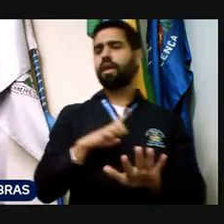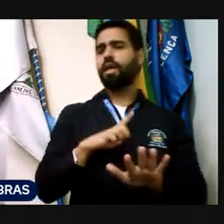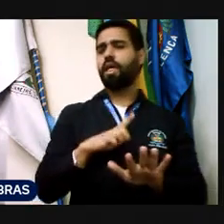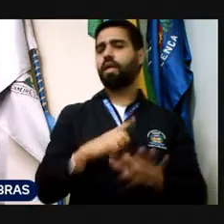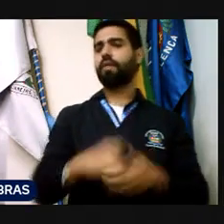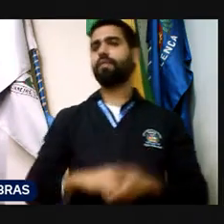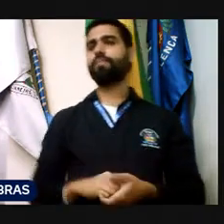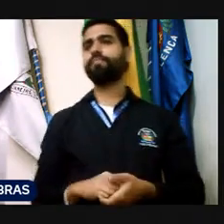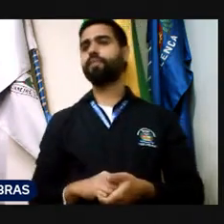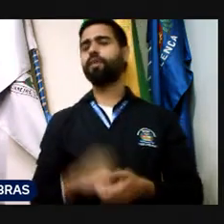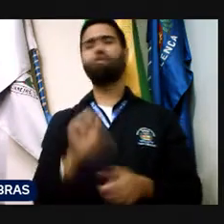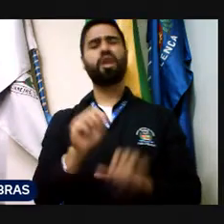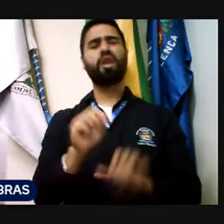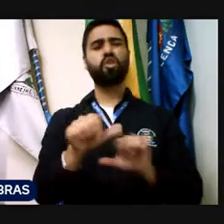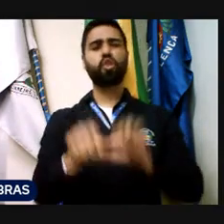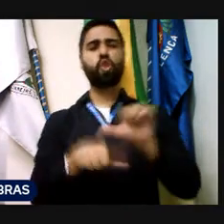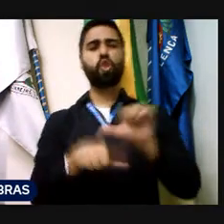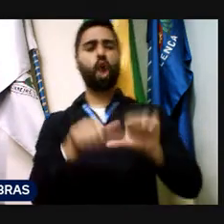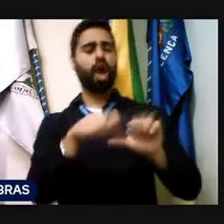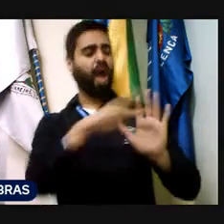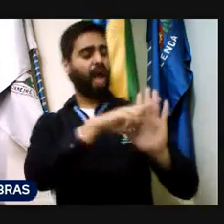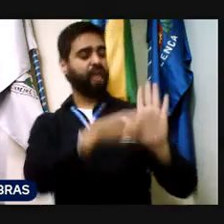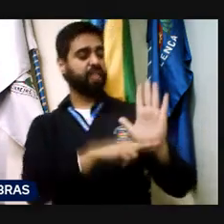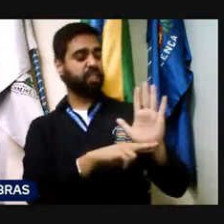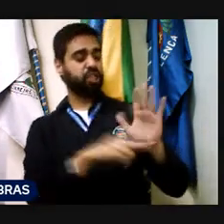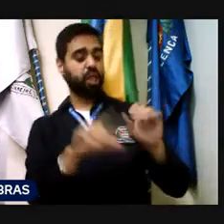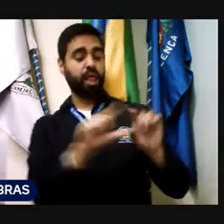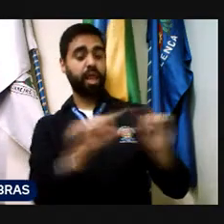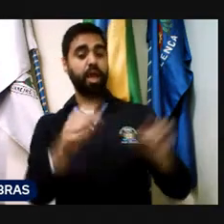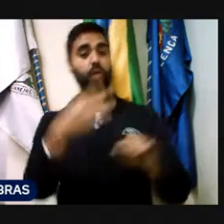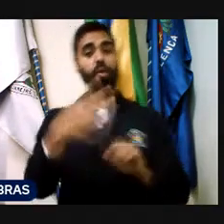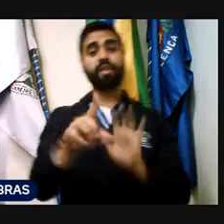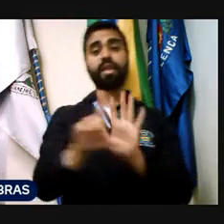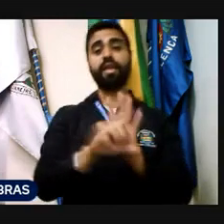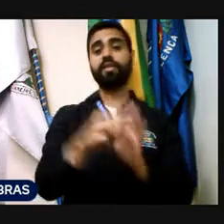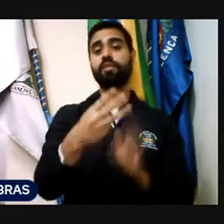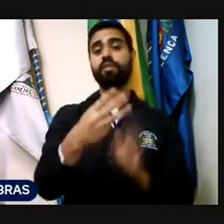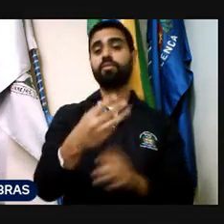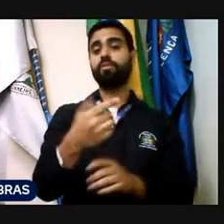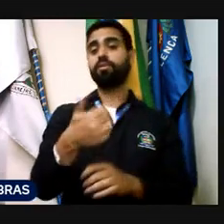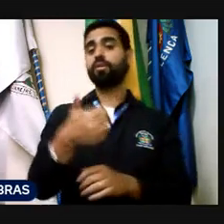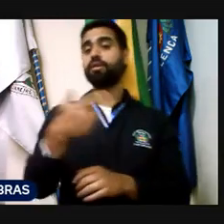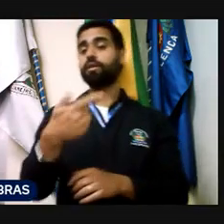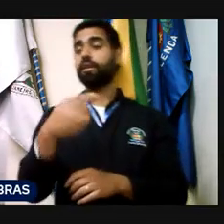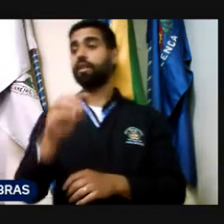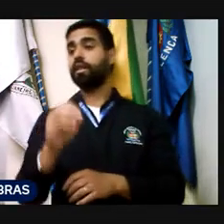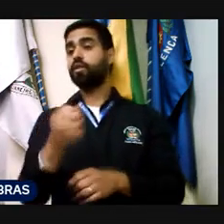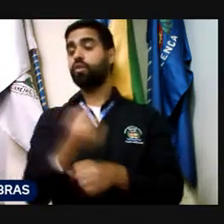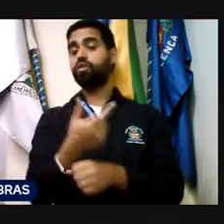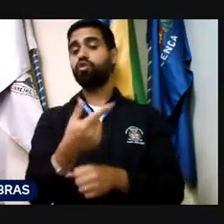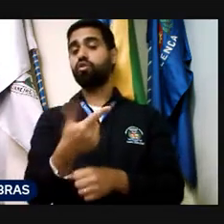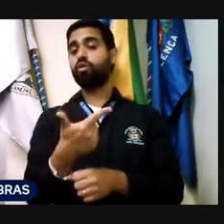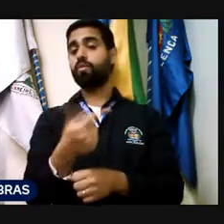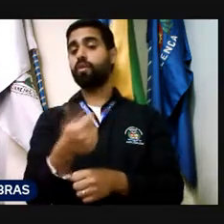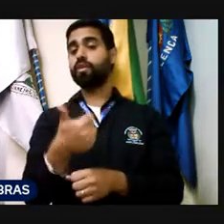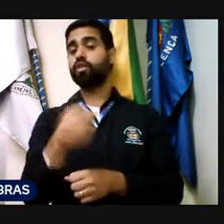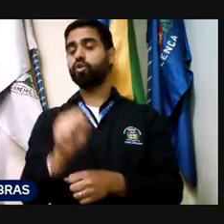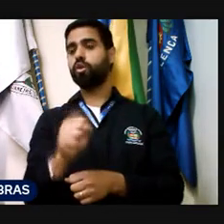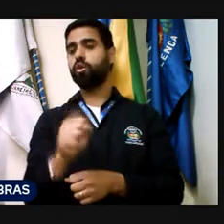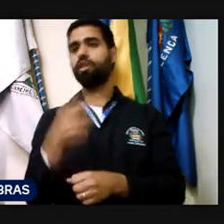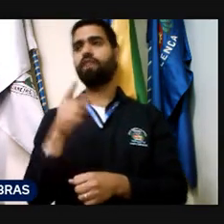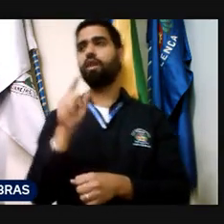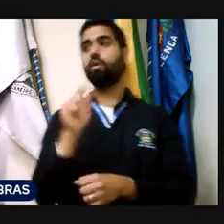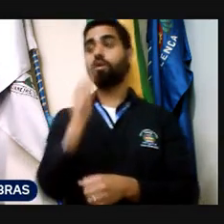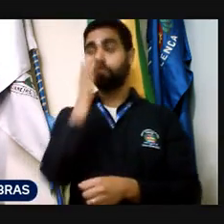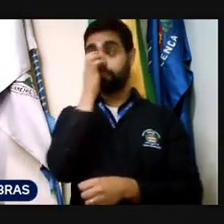que altera a redação do parágrafo 4 do artigo 1º da Lei 3070, de 2 de 2018, que dispõe sobre o Poder